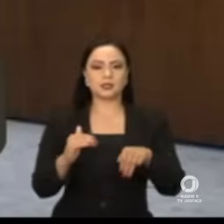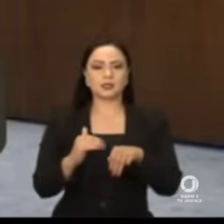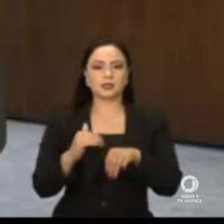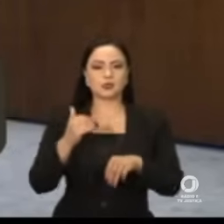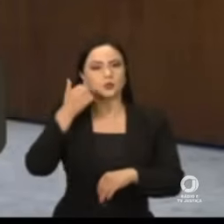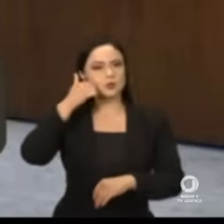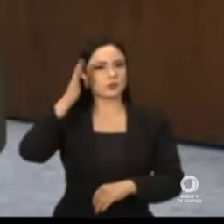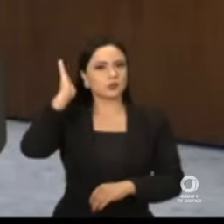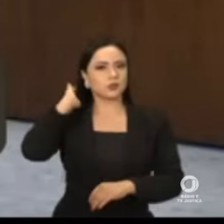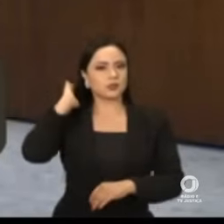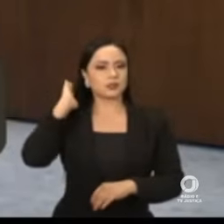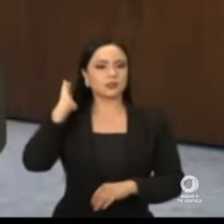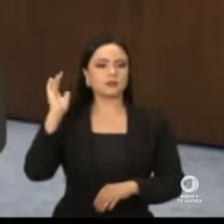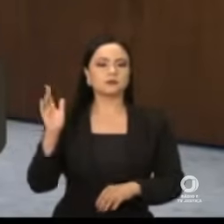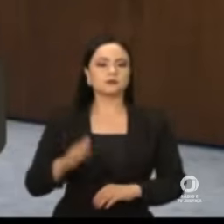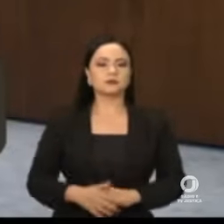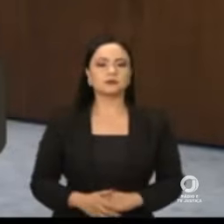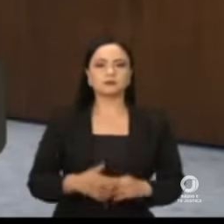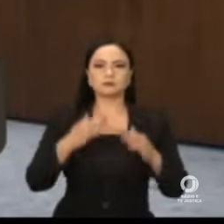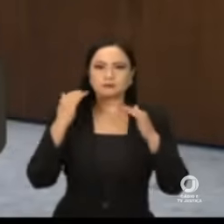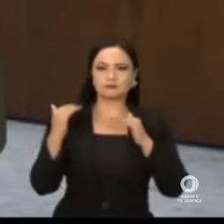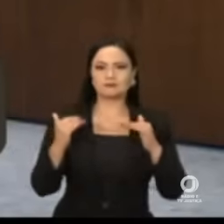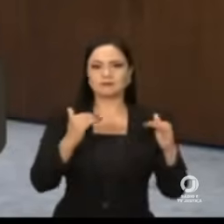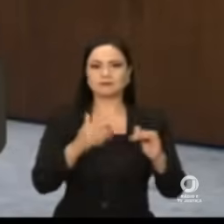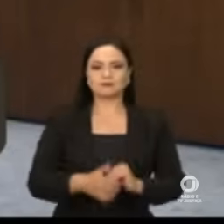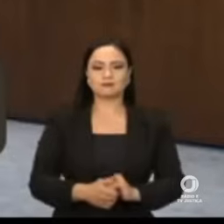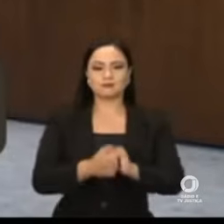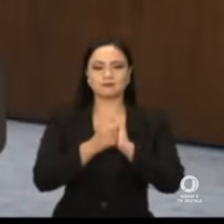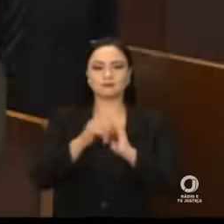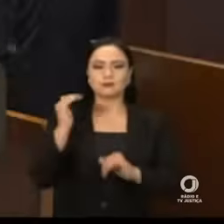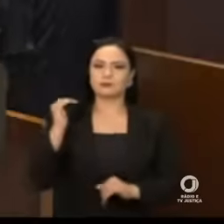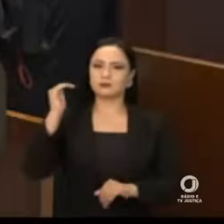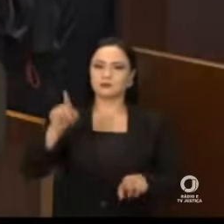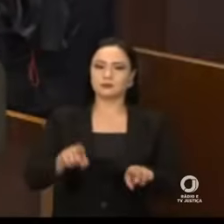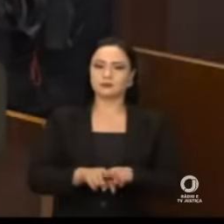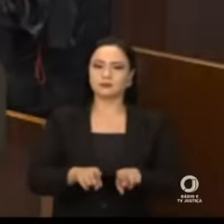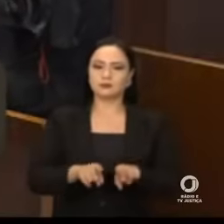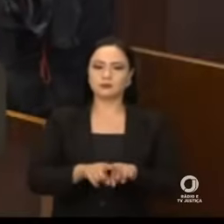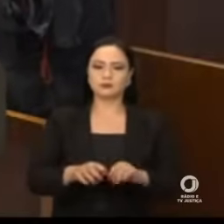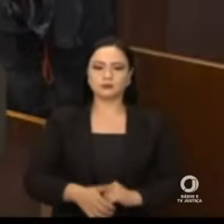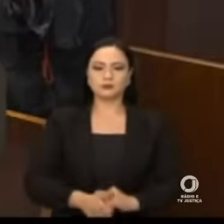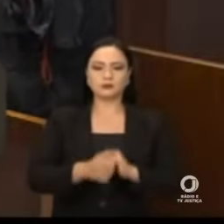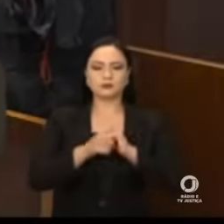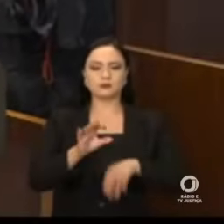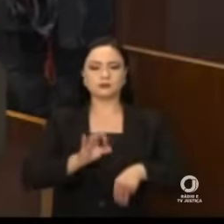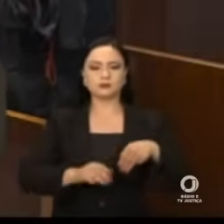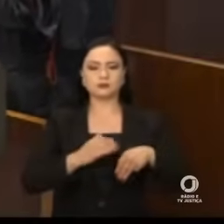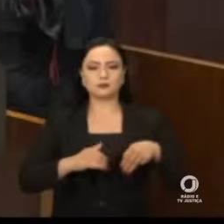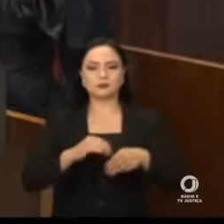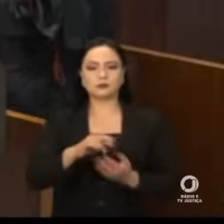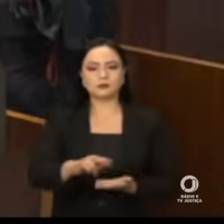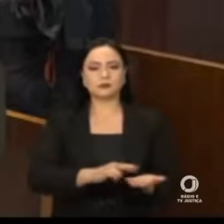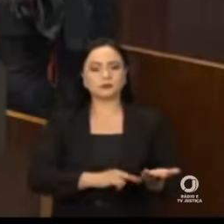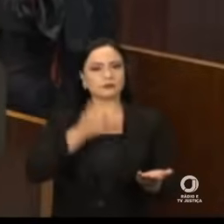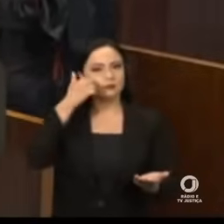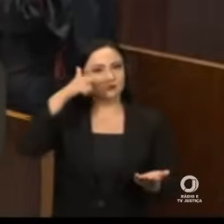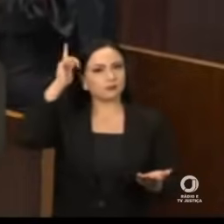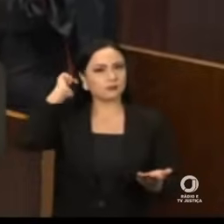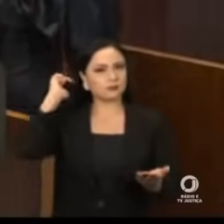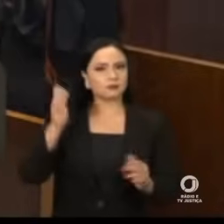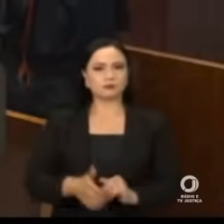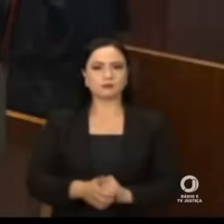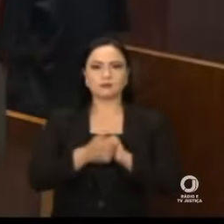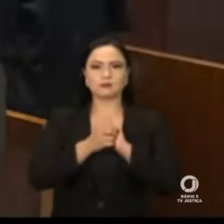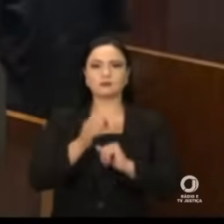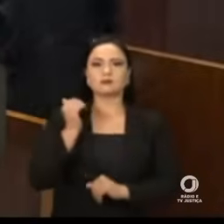Fux, meus respeitosos cumprimentos a Vossa Excelência também, excelentíssimo senhor ministro relator, ministro Alexandre de Moraes, cumprimento Vossa